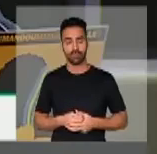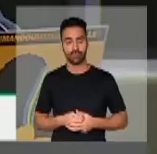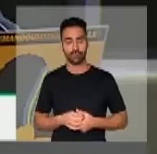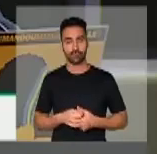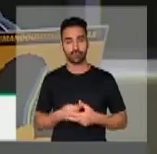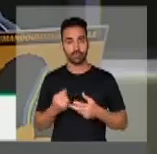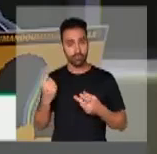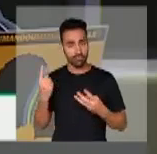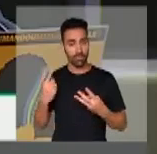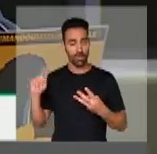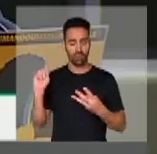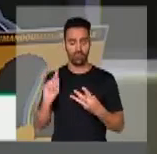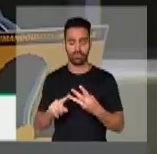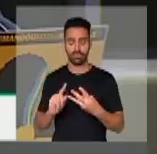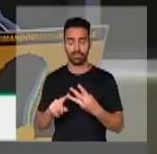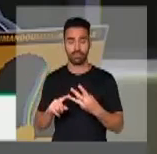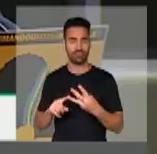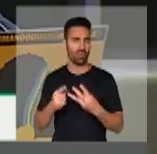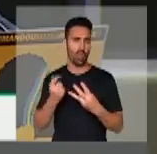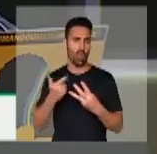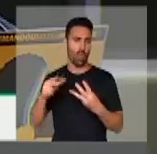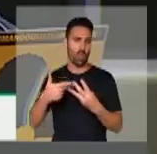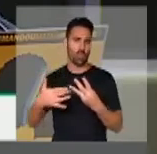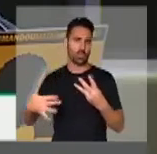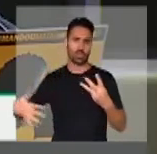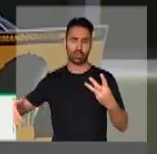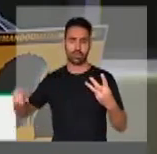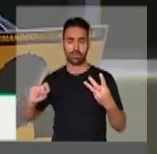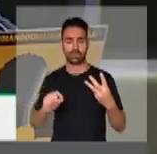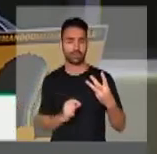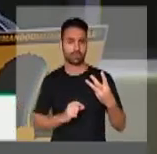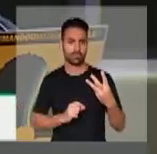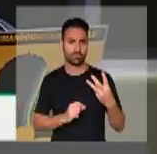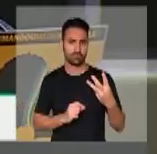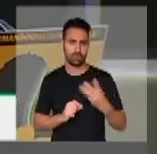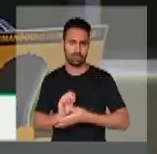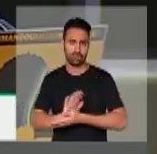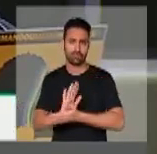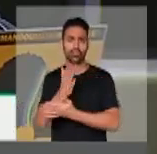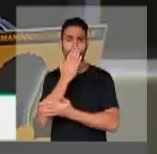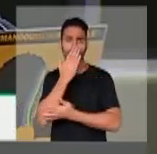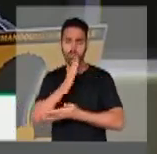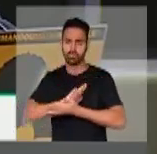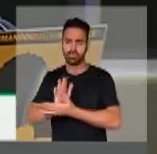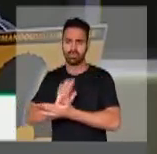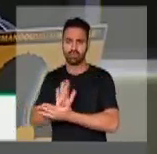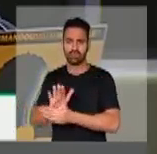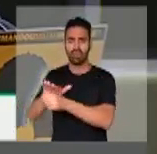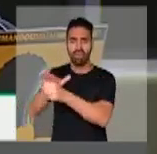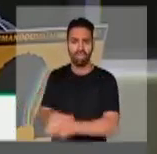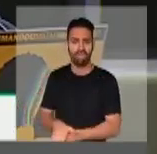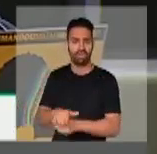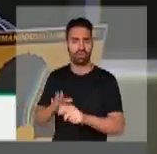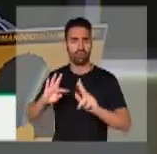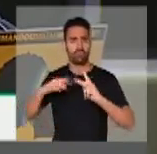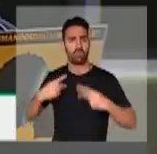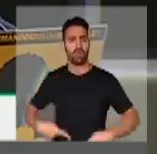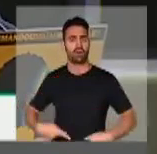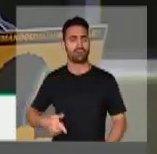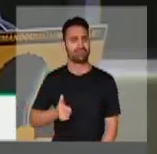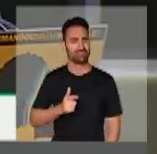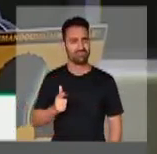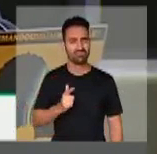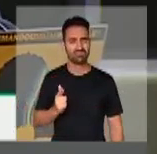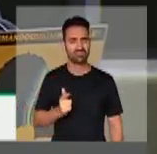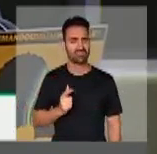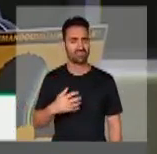e contra outras dimensões de vilipêndio da dignidade humana, expresso em